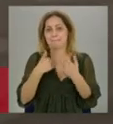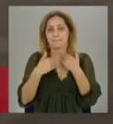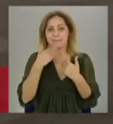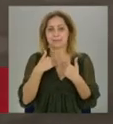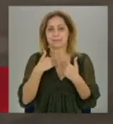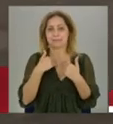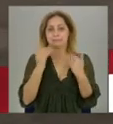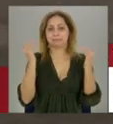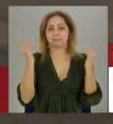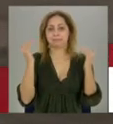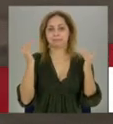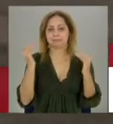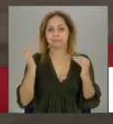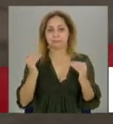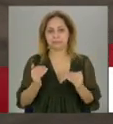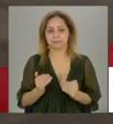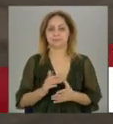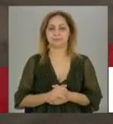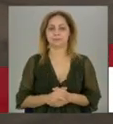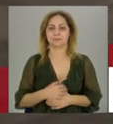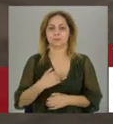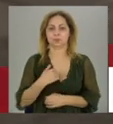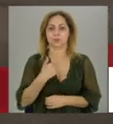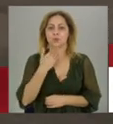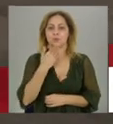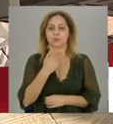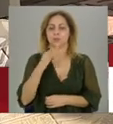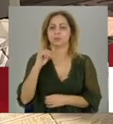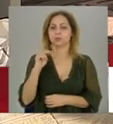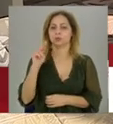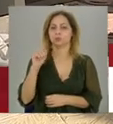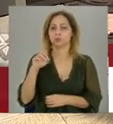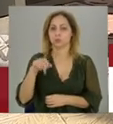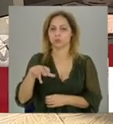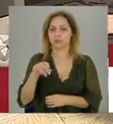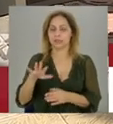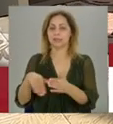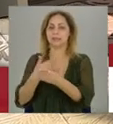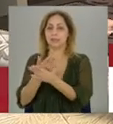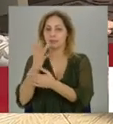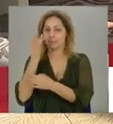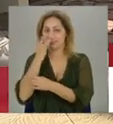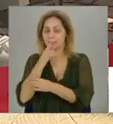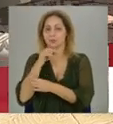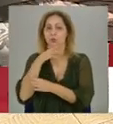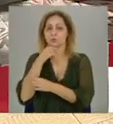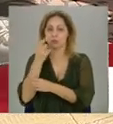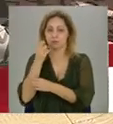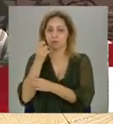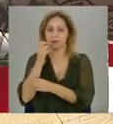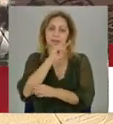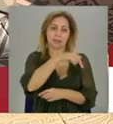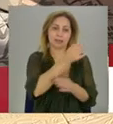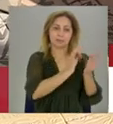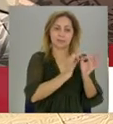está a baixar significativamente. Eu pedi à Susana para ela te arranjar o preto e as cores que te faltavam, portanto tu